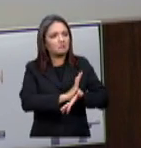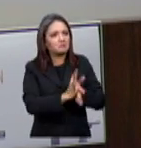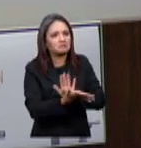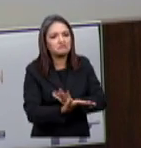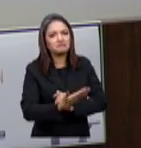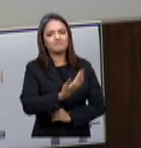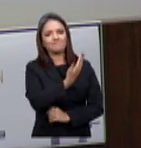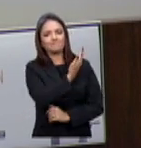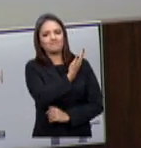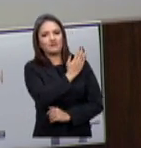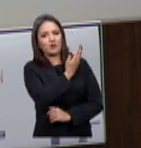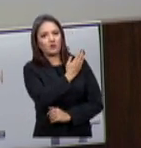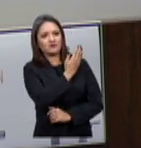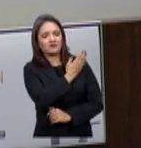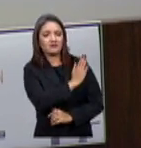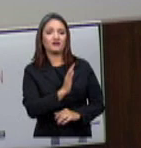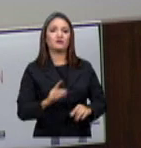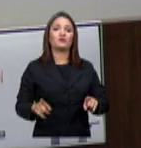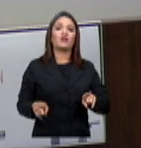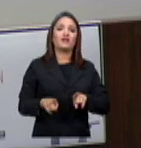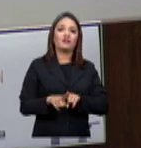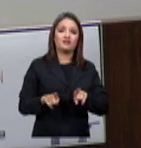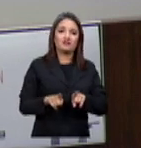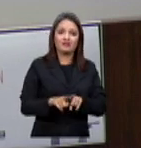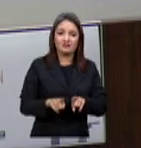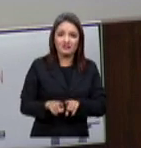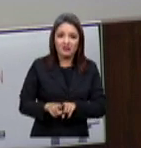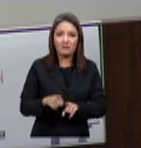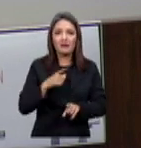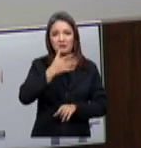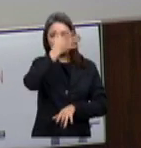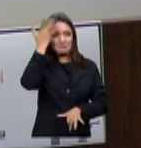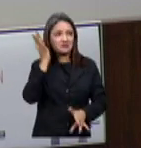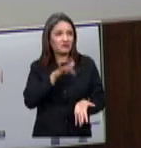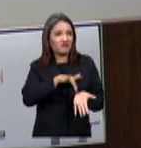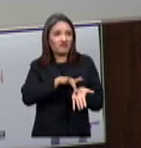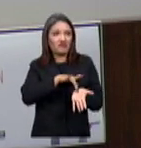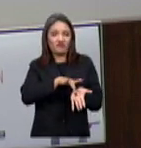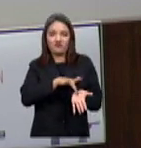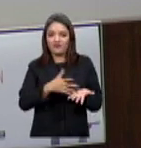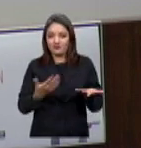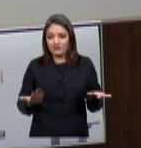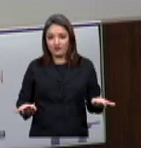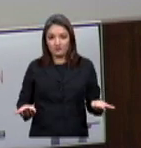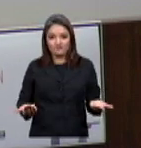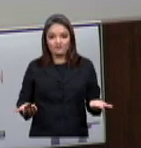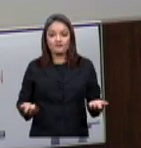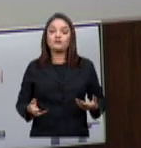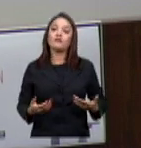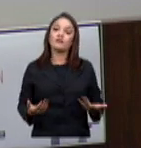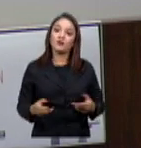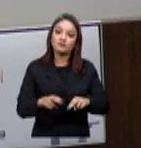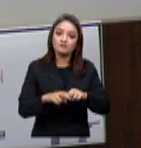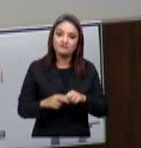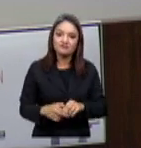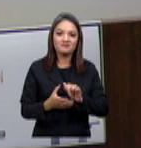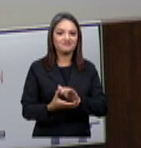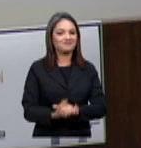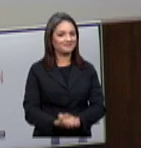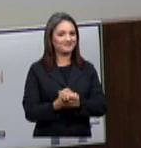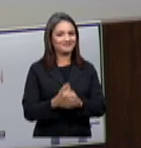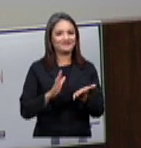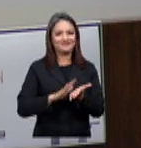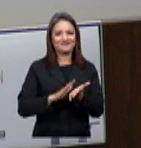discriminações e também de dissimulações e por isso comprimentos de eminentes ministros